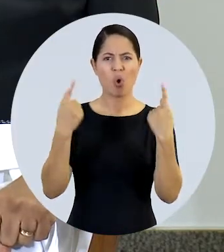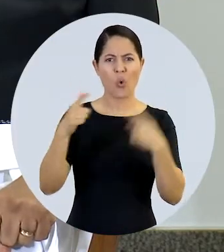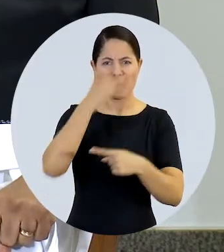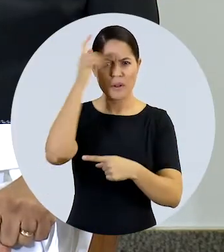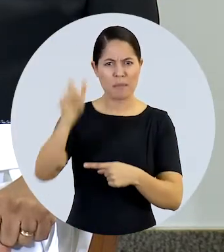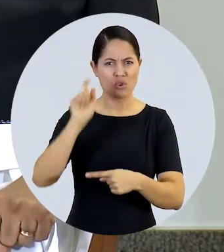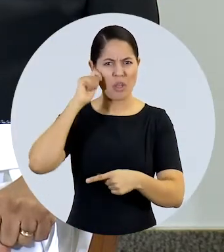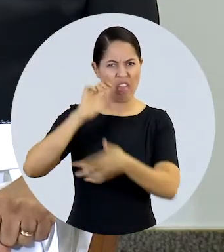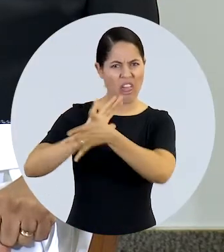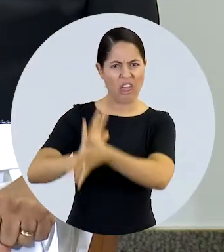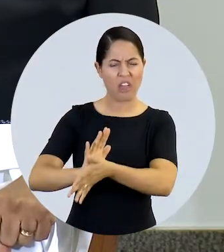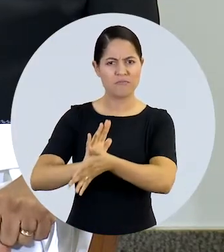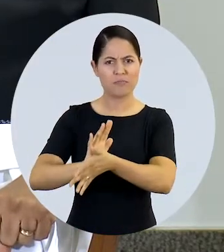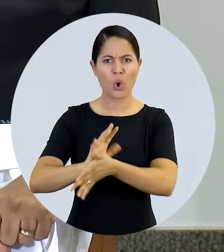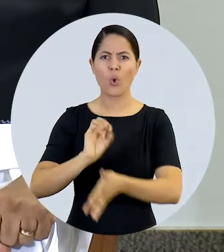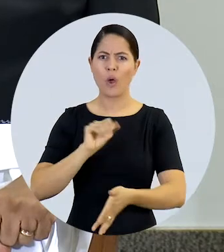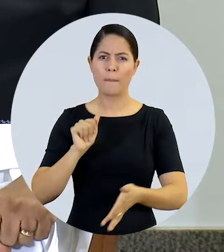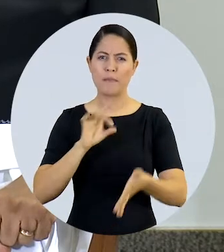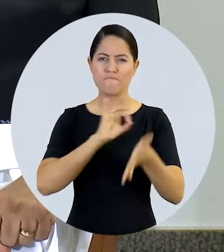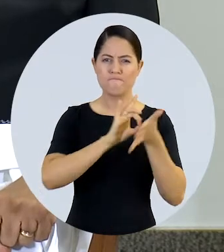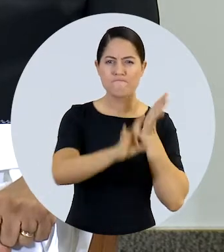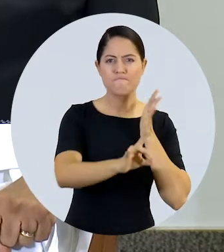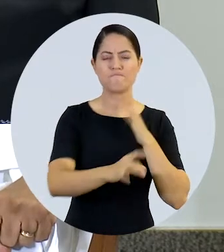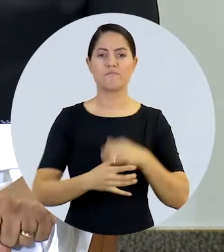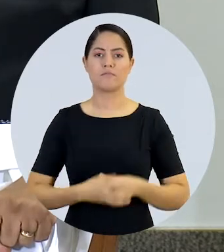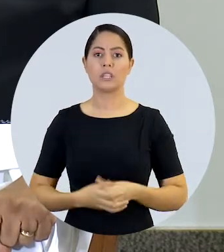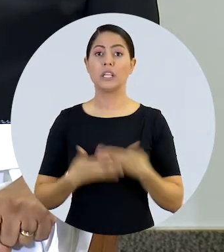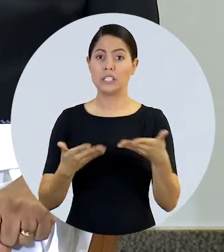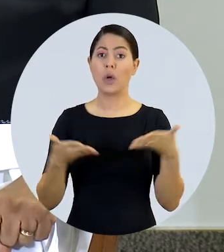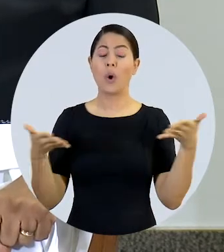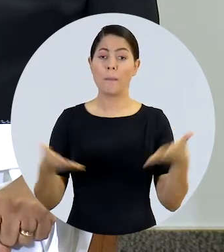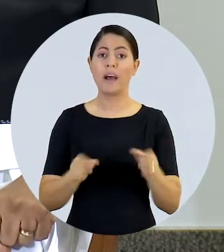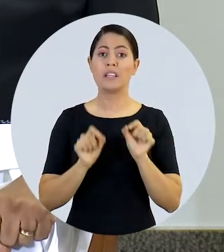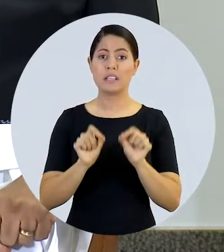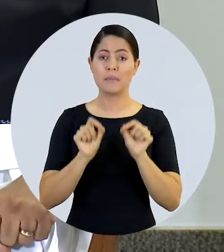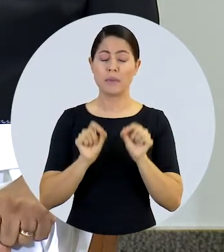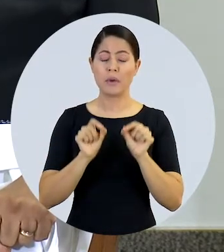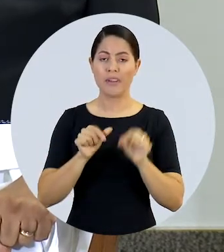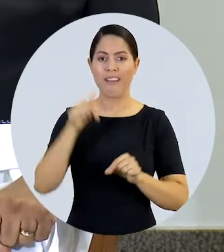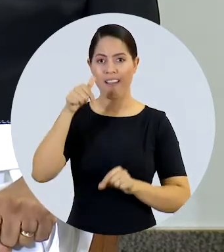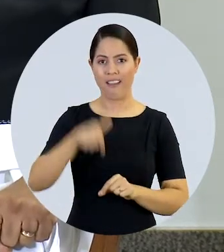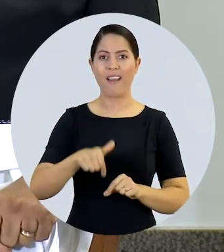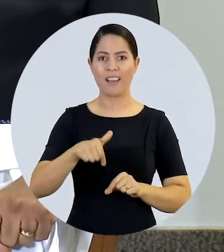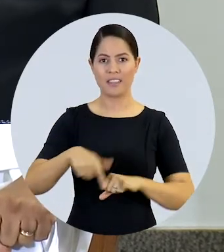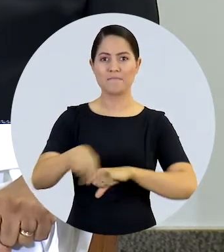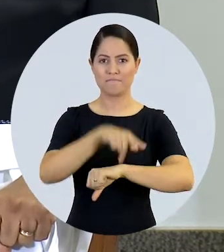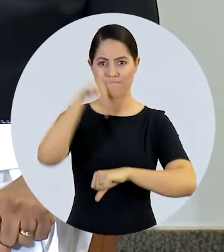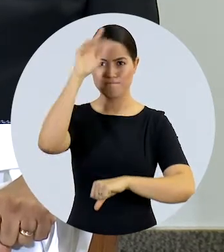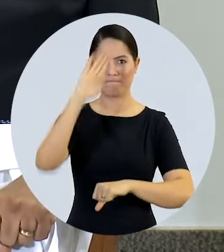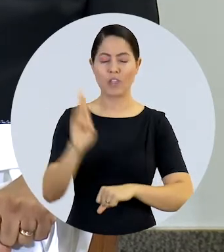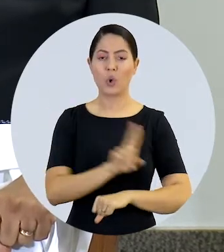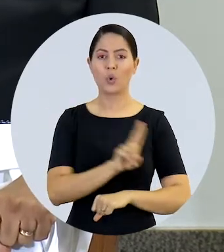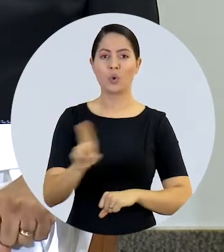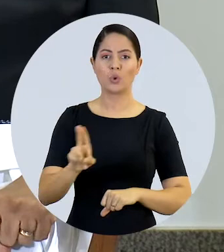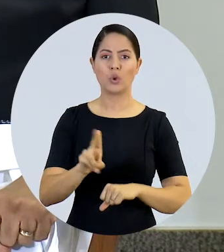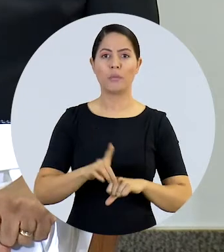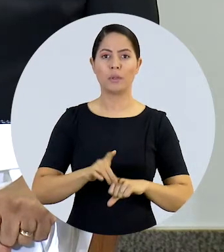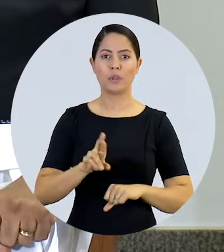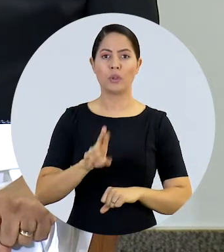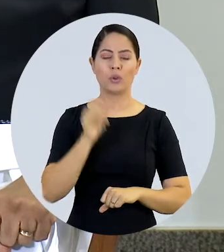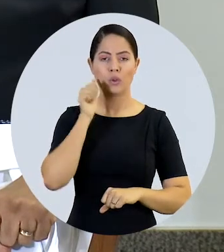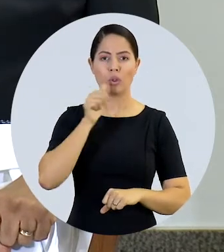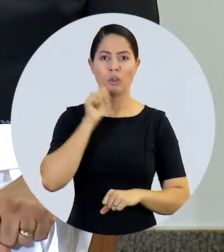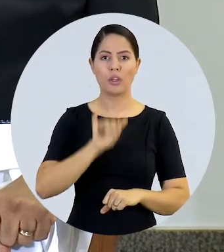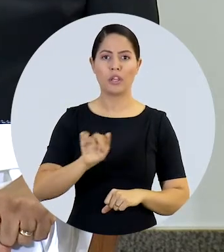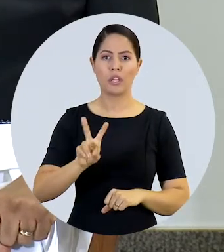ato de racismo. E quem participa conosco a partir de agora para comentar a legislação sobre o racismo aqui no país é a